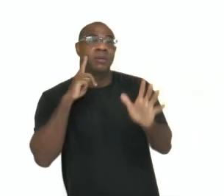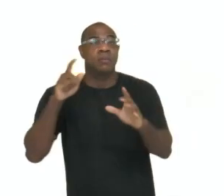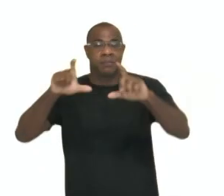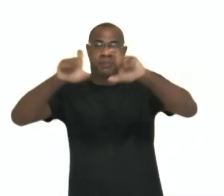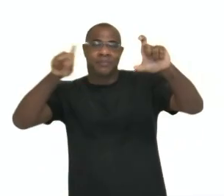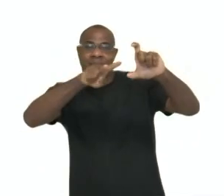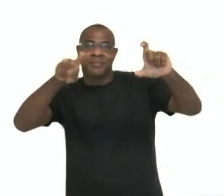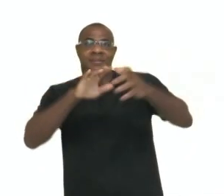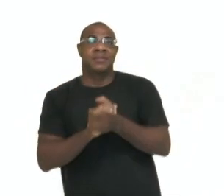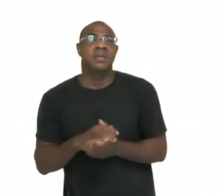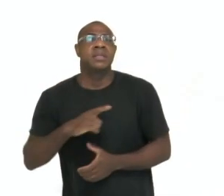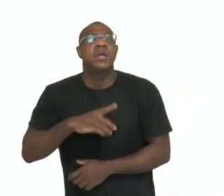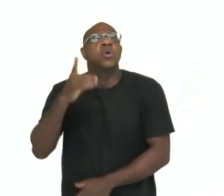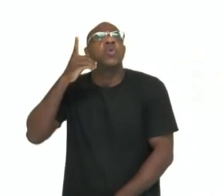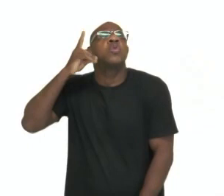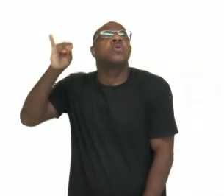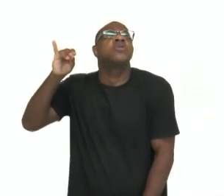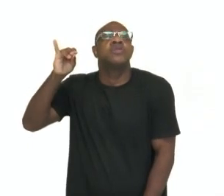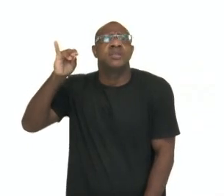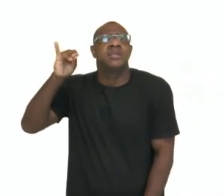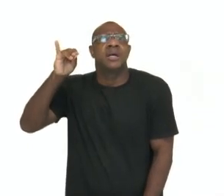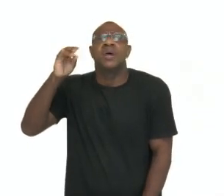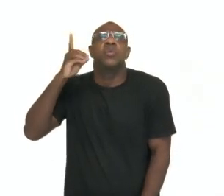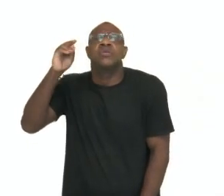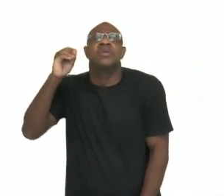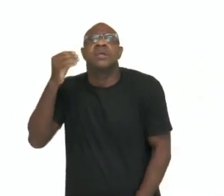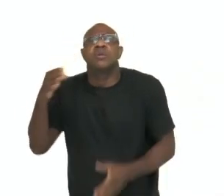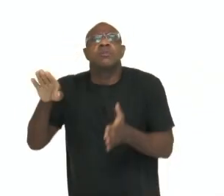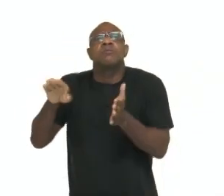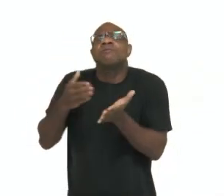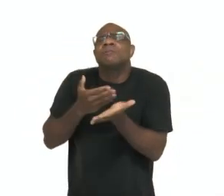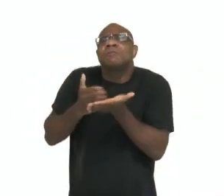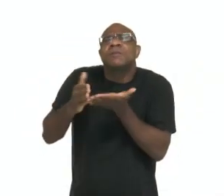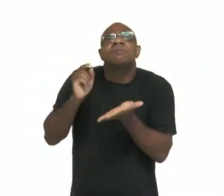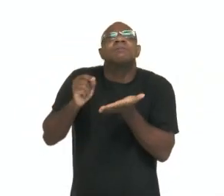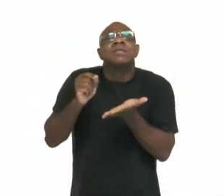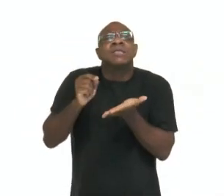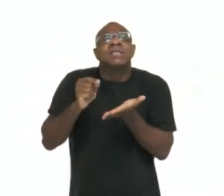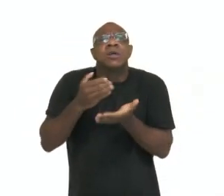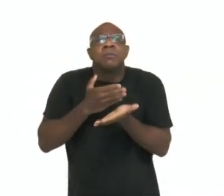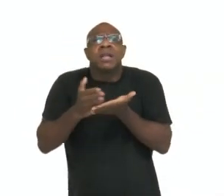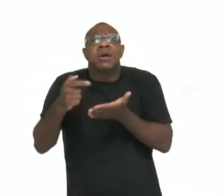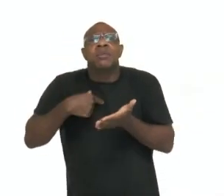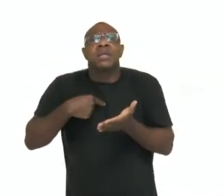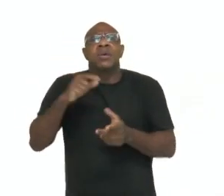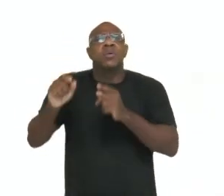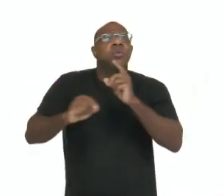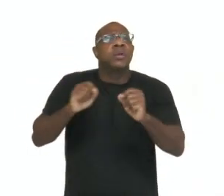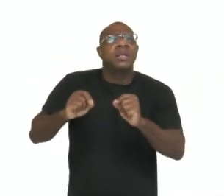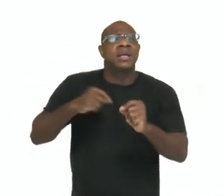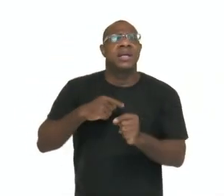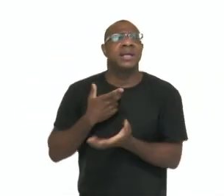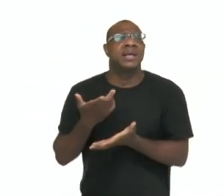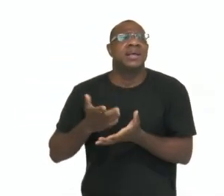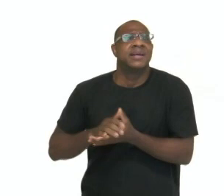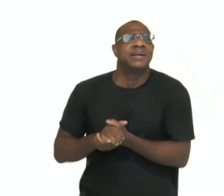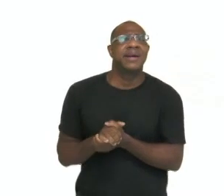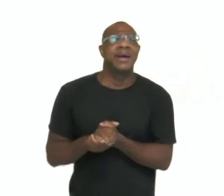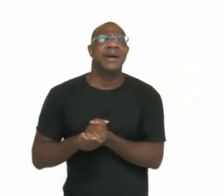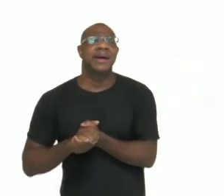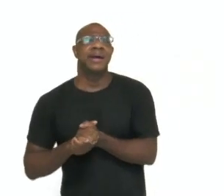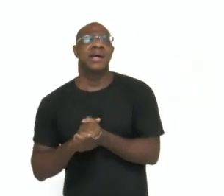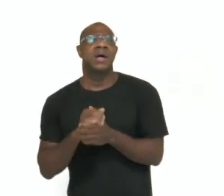o magno dia de começar a exercer sobre mim uma tortura chinesa. Como casualmente informou-me